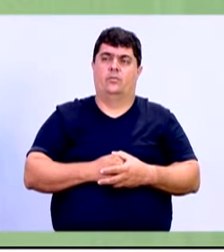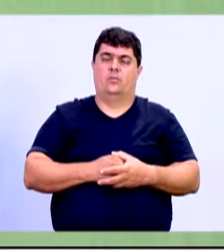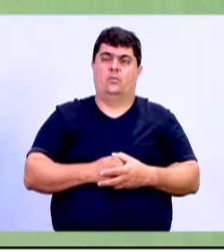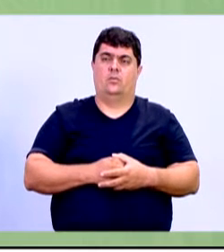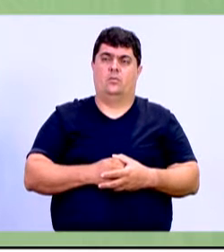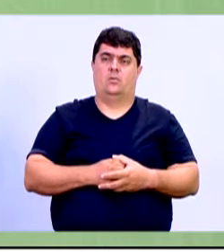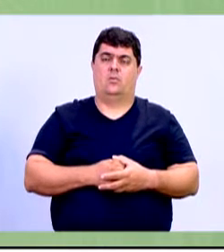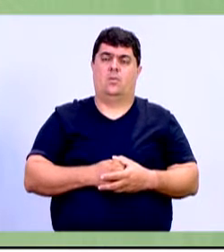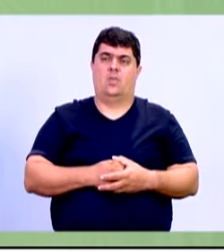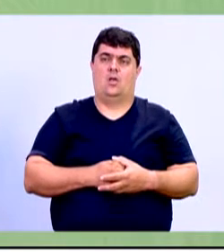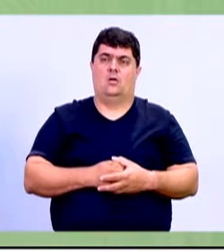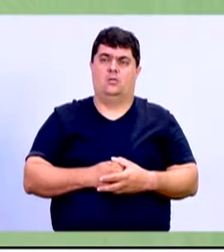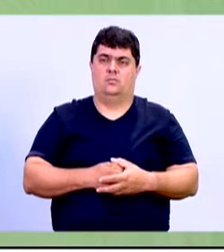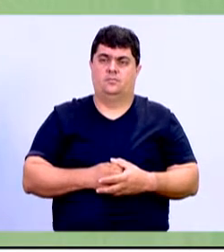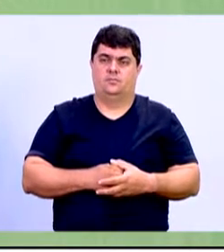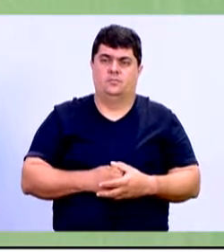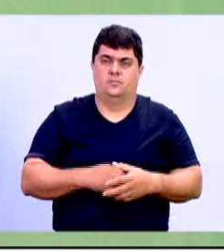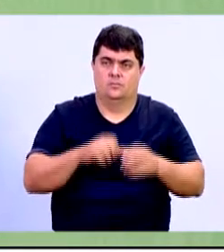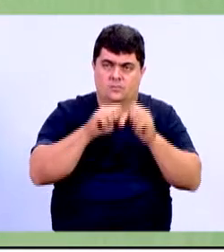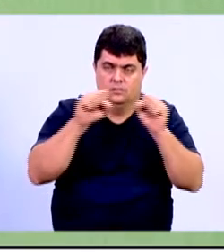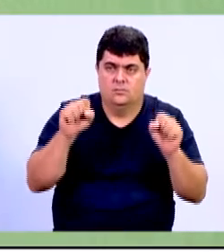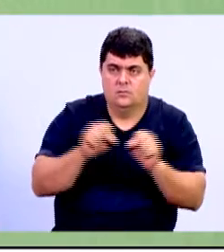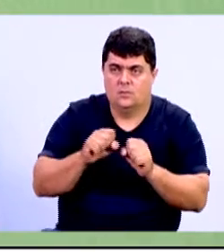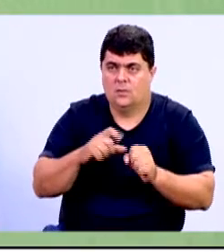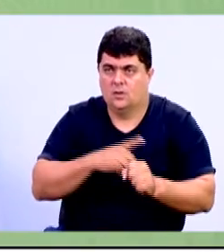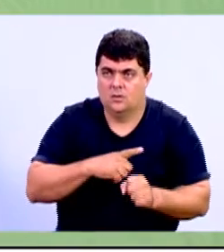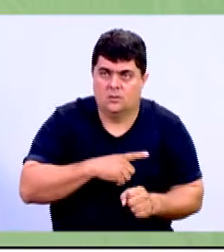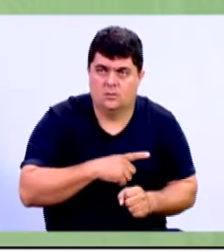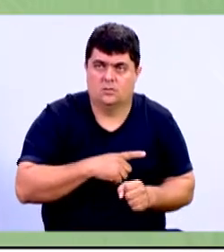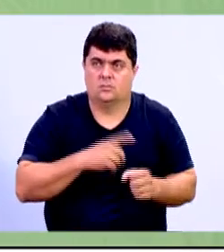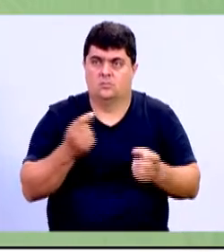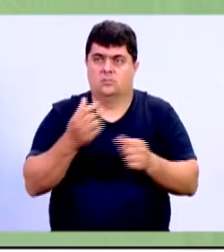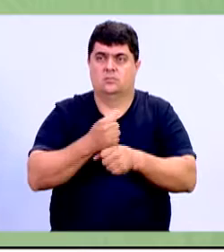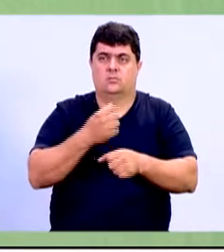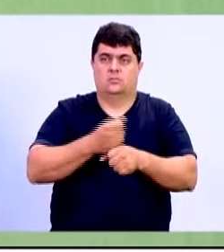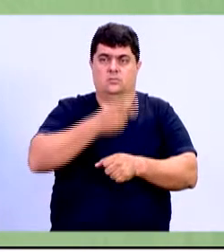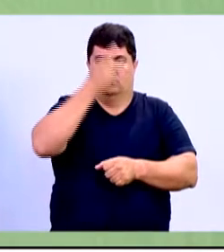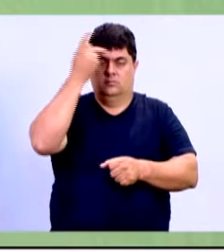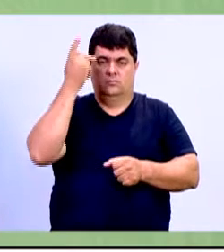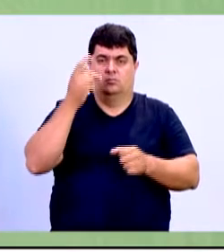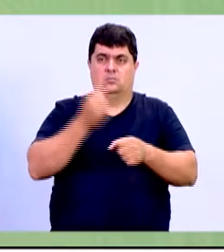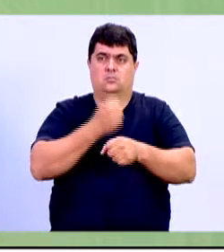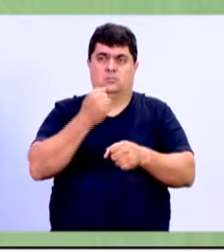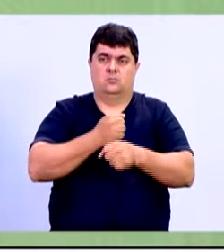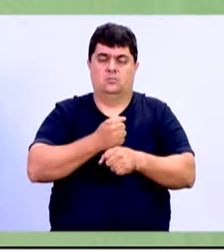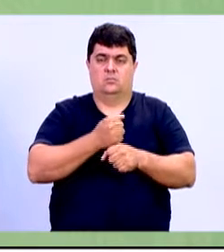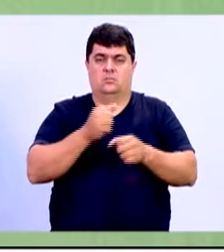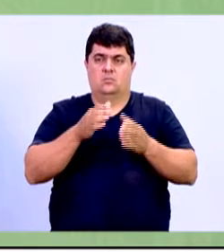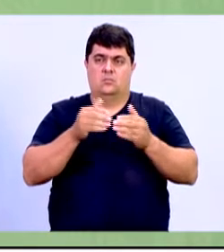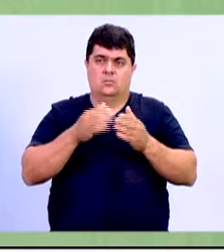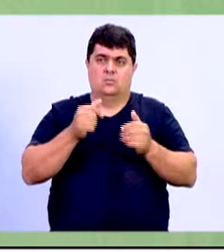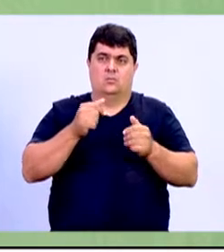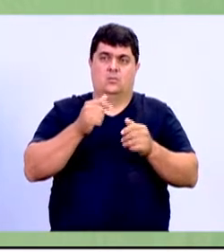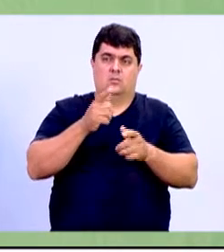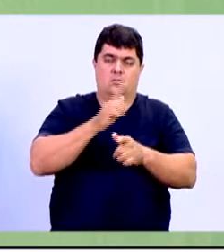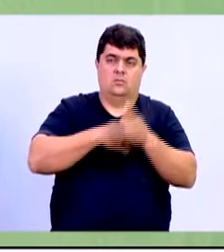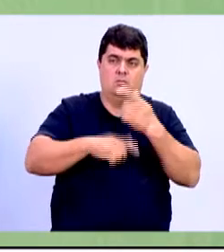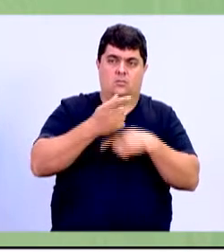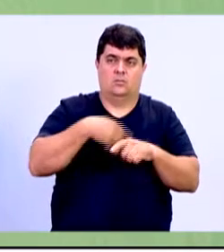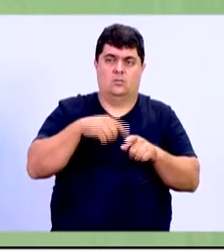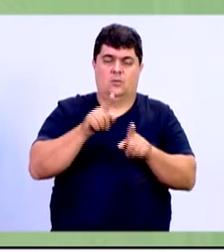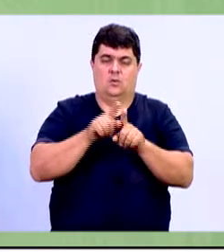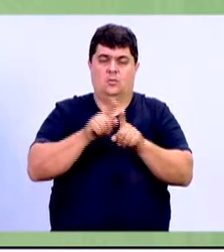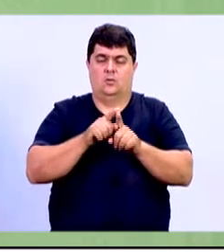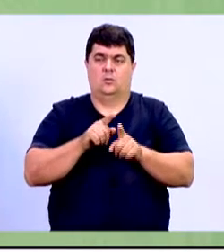eCidade. E os softwares de auditoria divididos aqui em contabilidade, pessoal, obras, licitações, gestão fiscal, declaração de